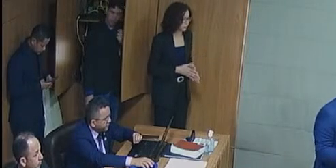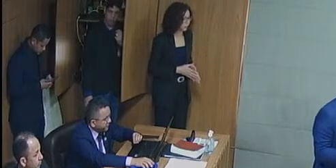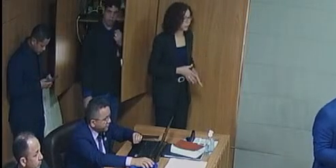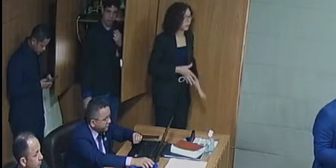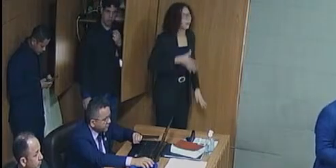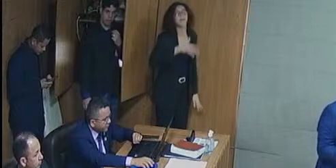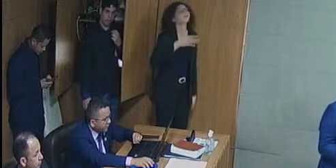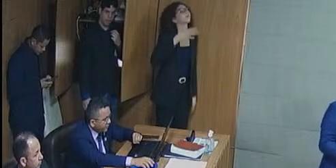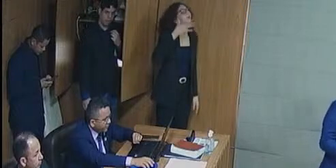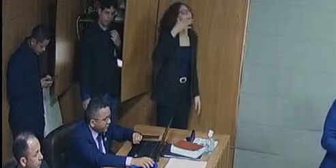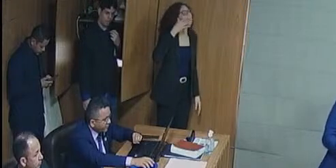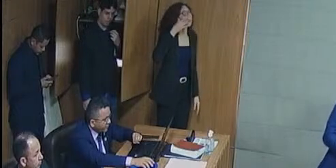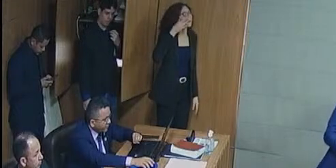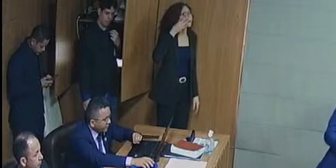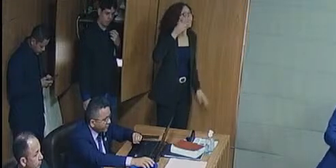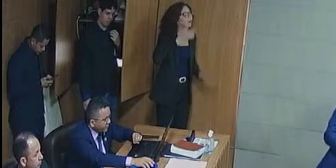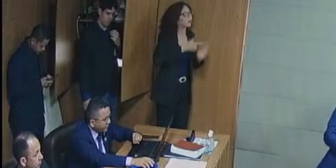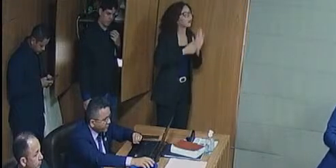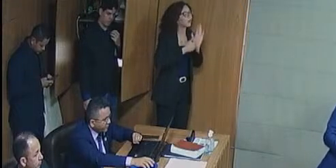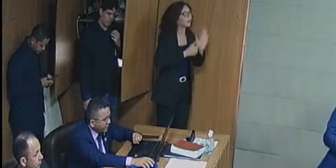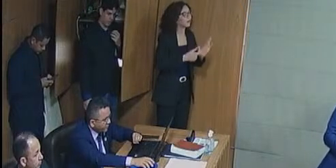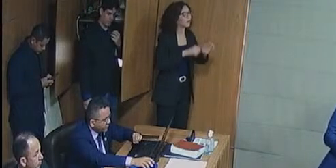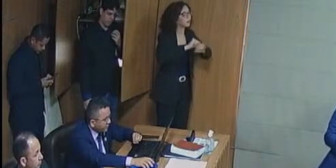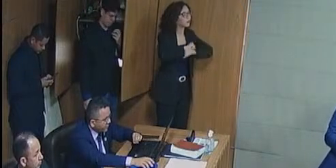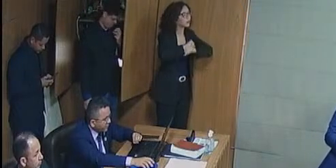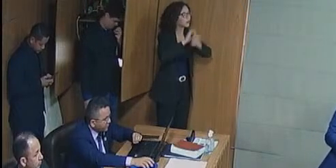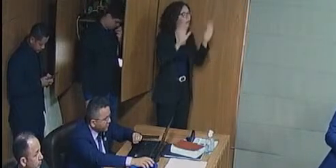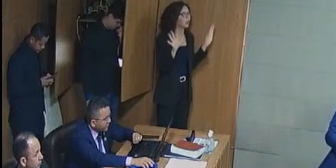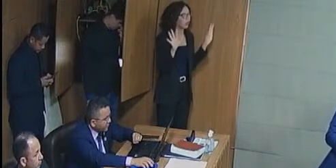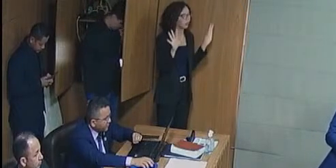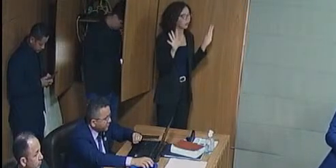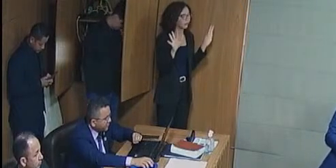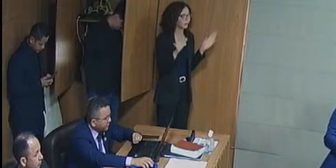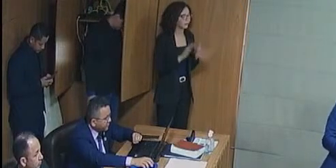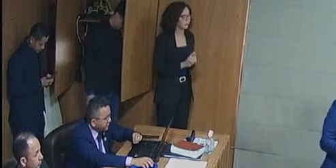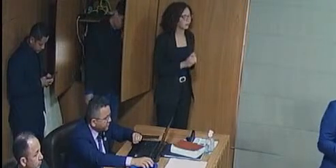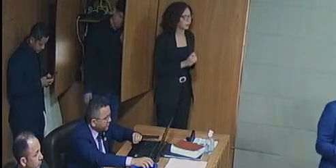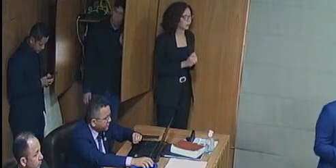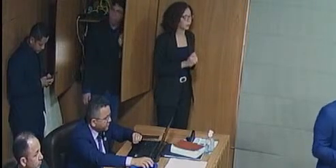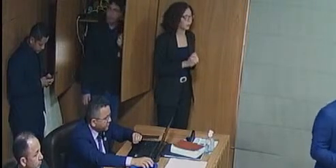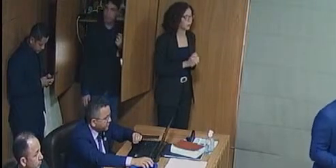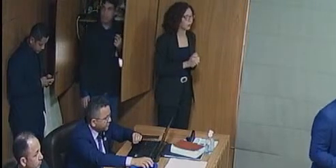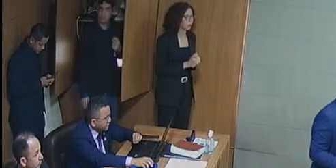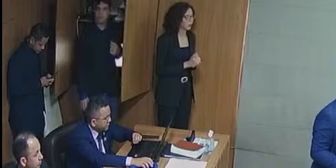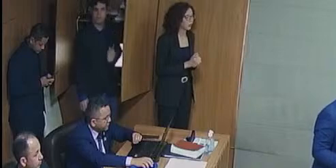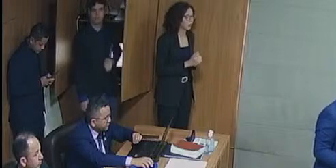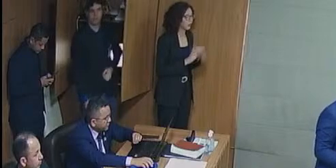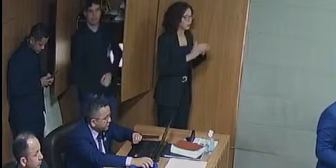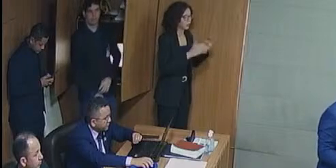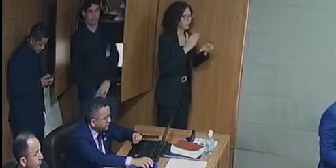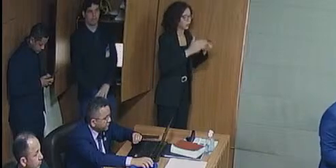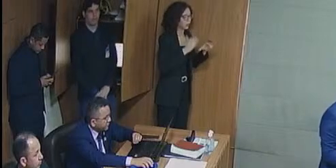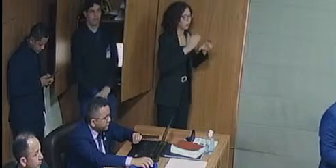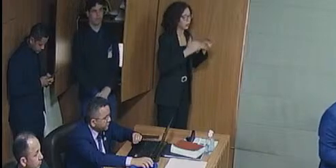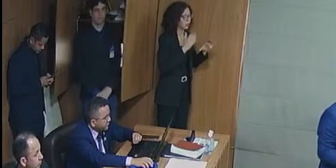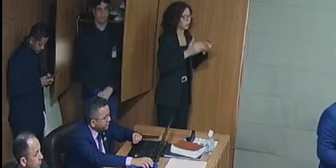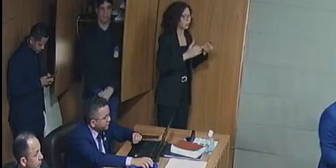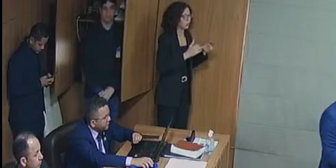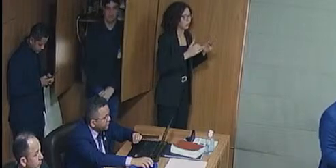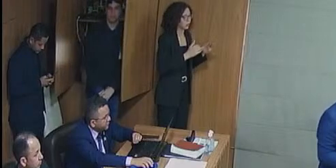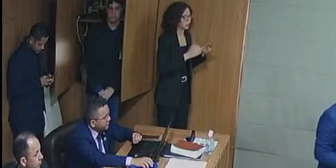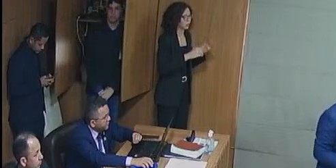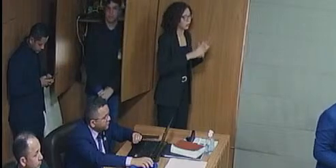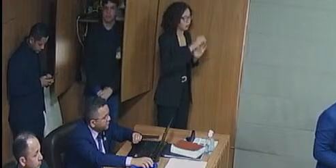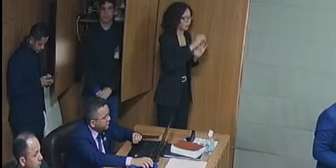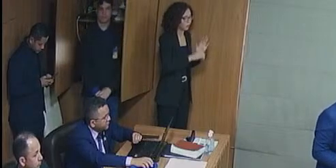e Clara fora essas notificações zanone mandou mais 22